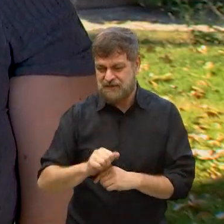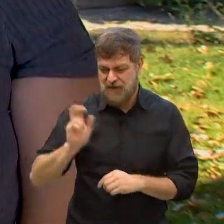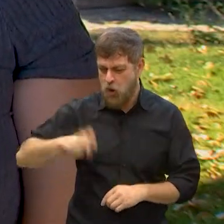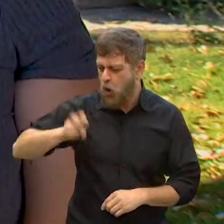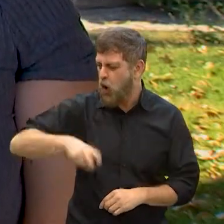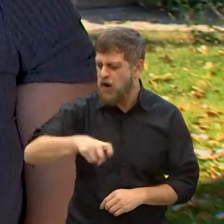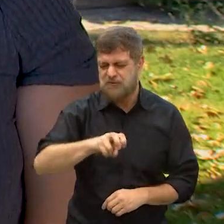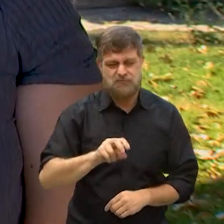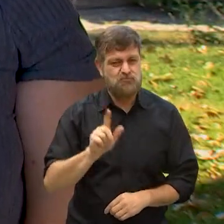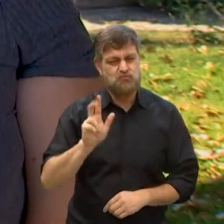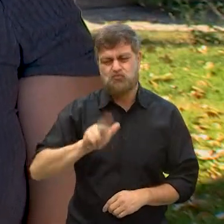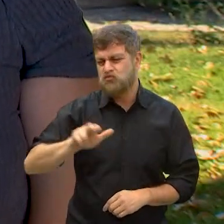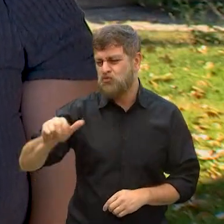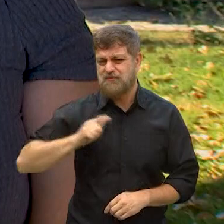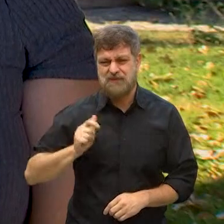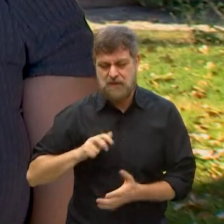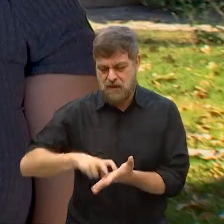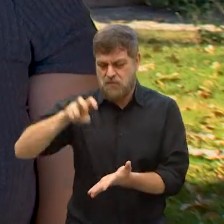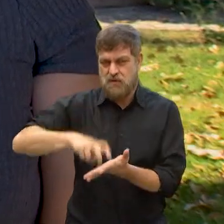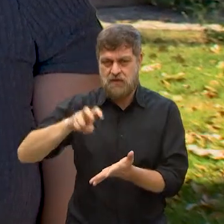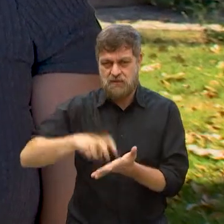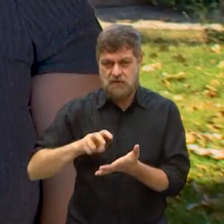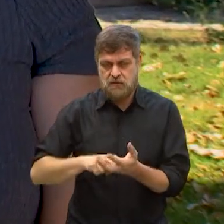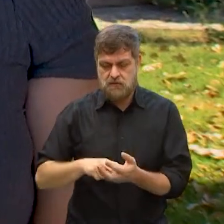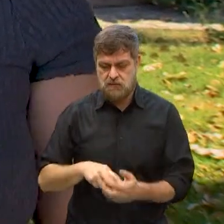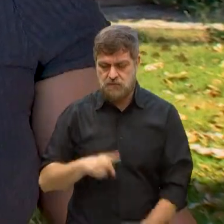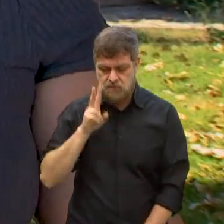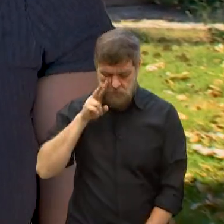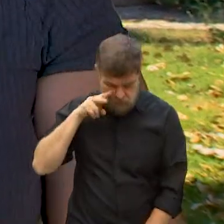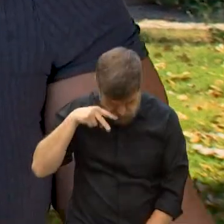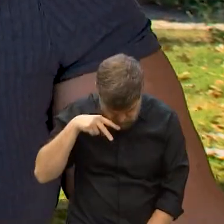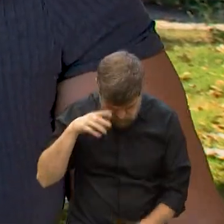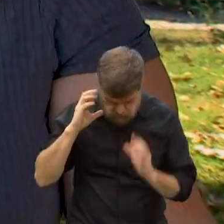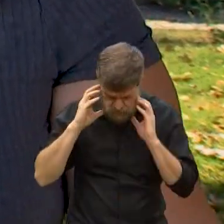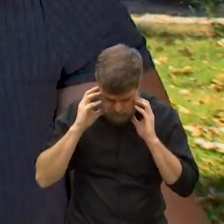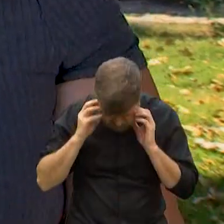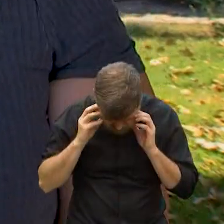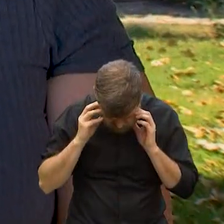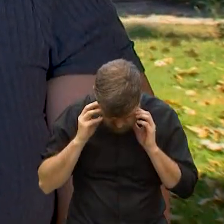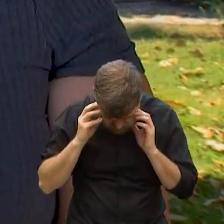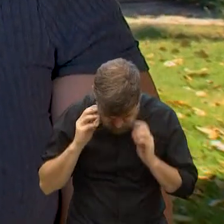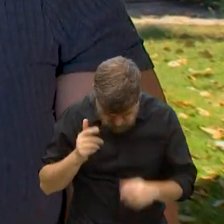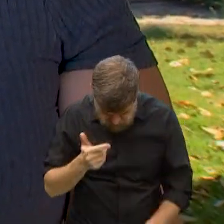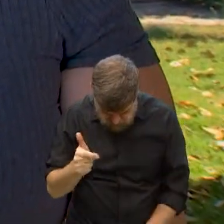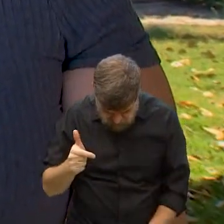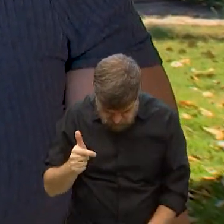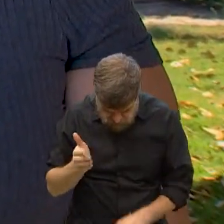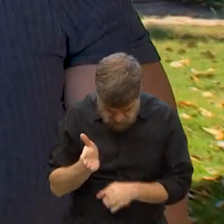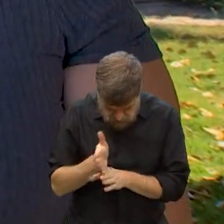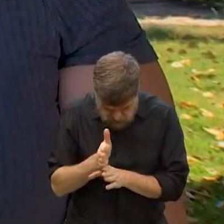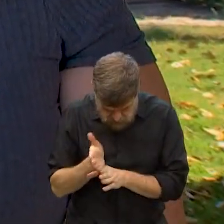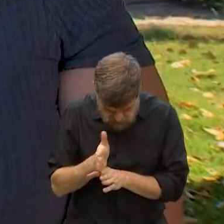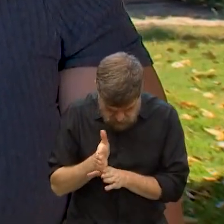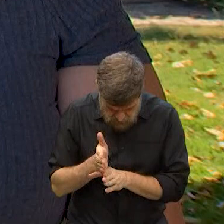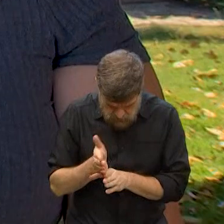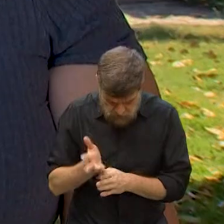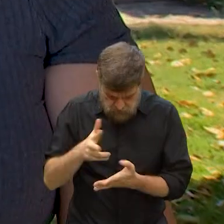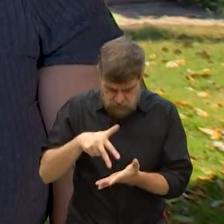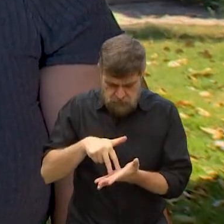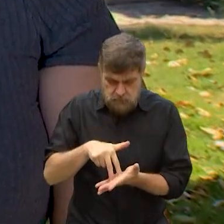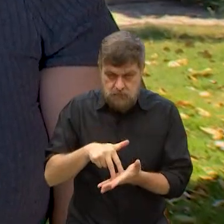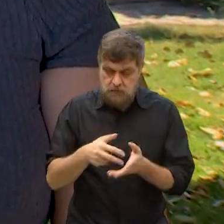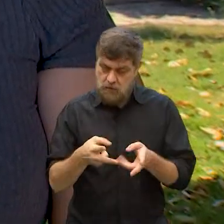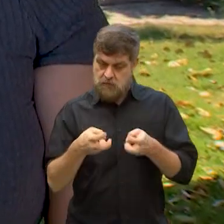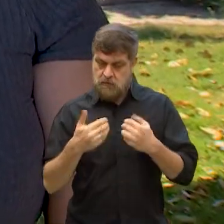era uma criança que ela não corria, ela não pulava, a postura, ela andava olhando mais para o chão, né? Não tinha muito